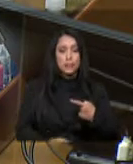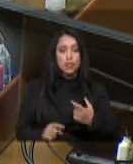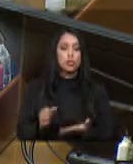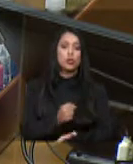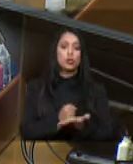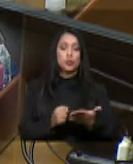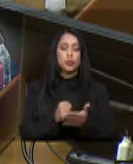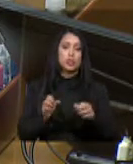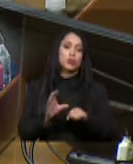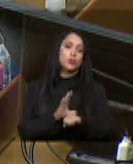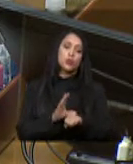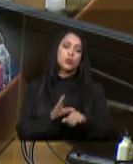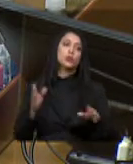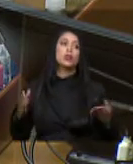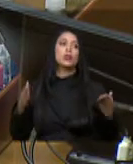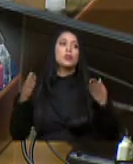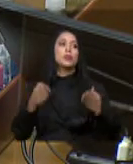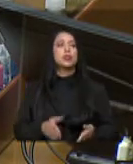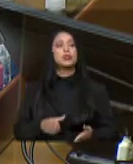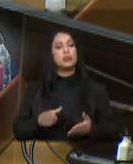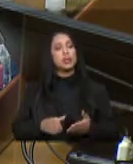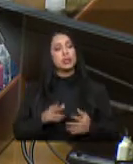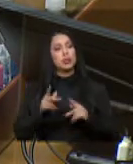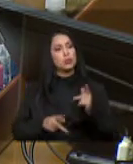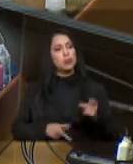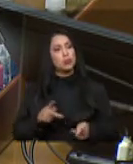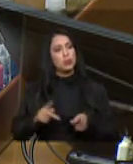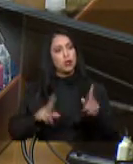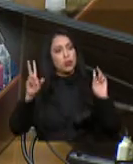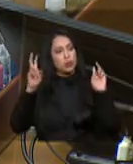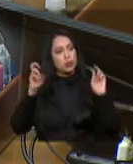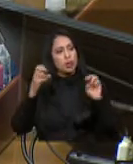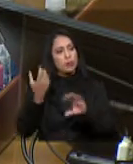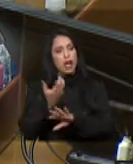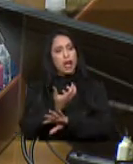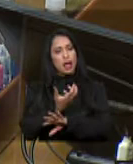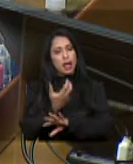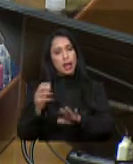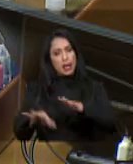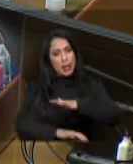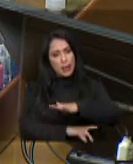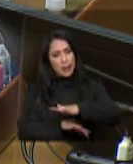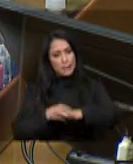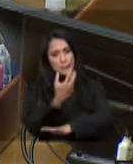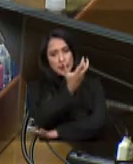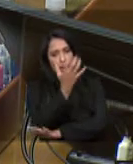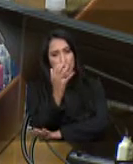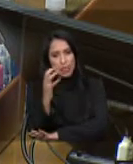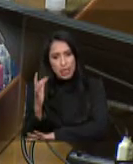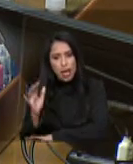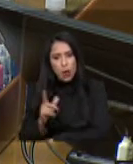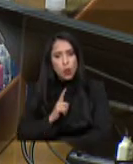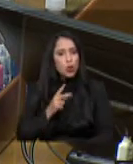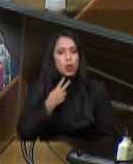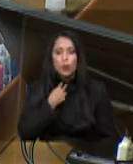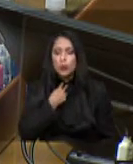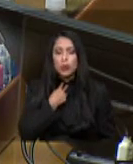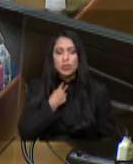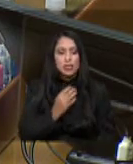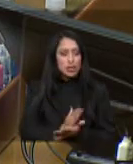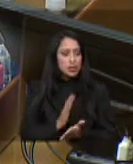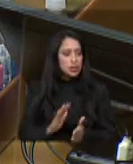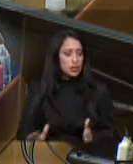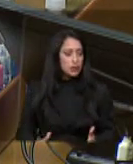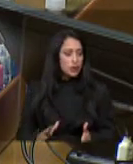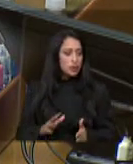princípio constitucional da participação popular em matéria ambiental não possa ser desfeito por um ato unilateral